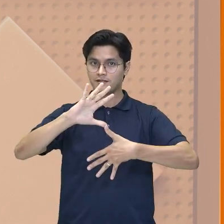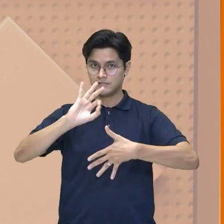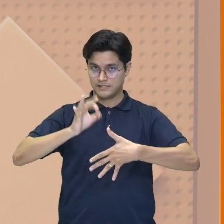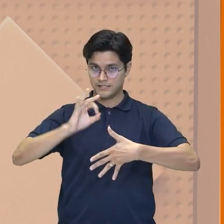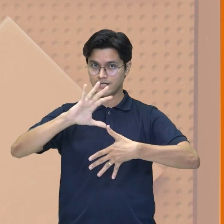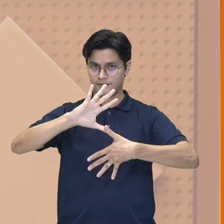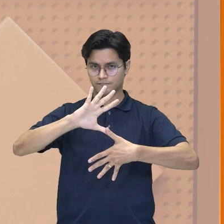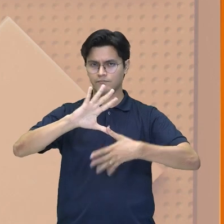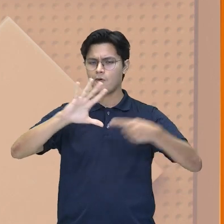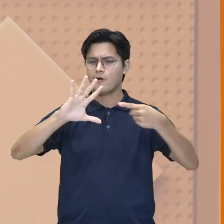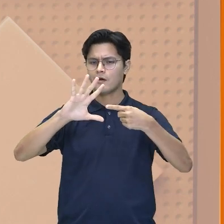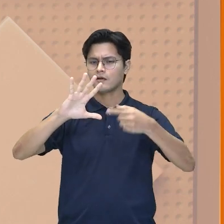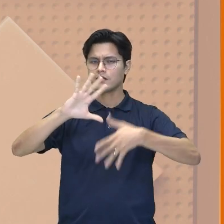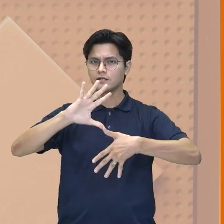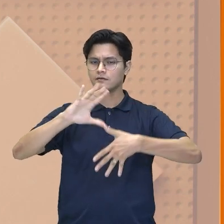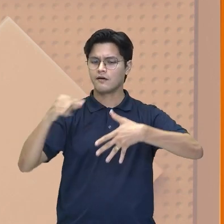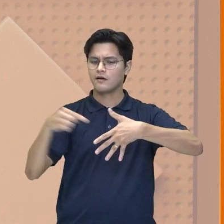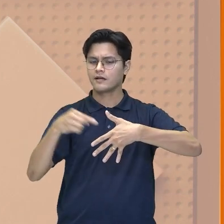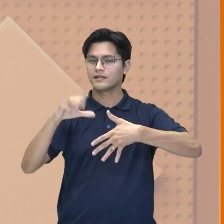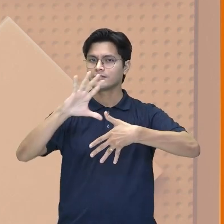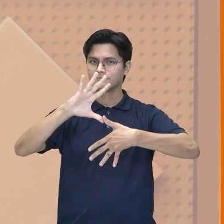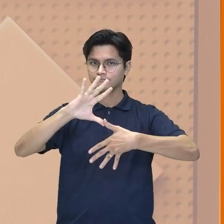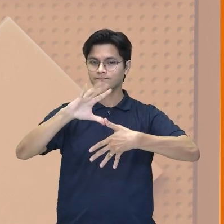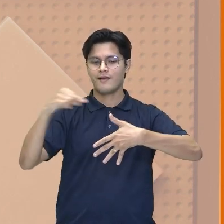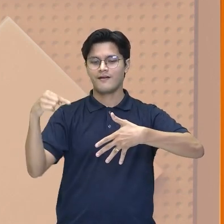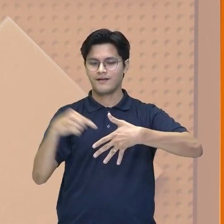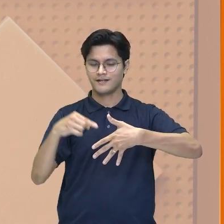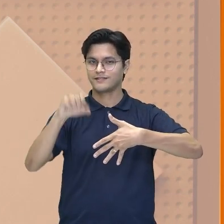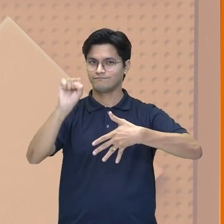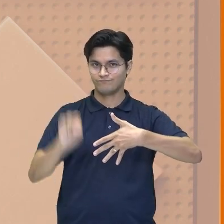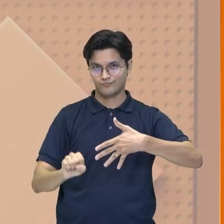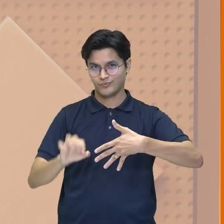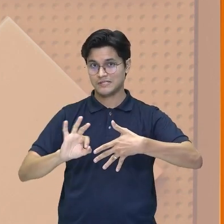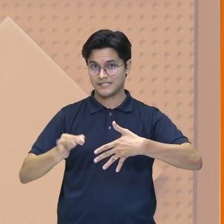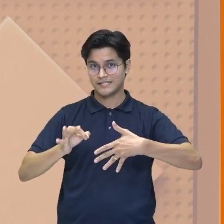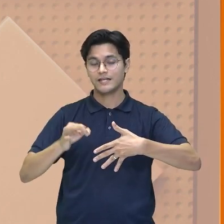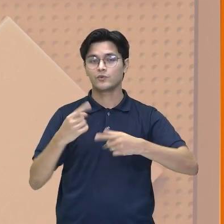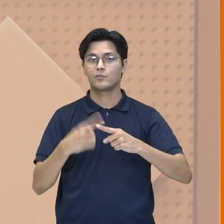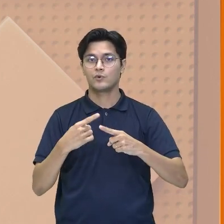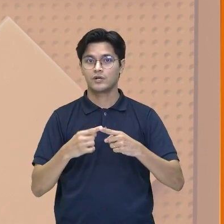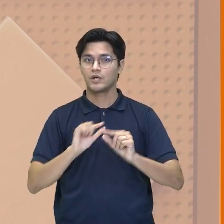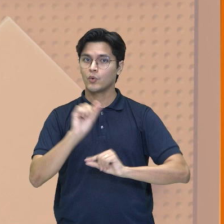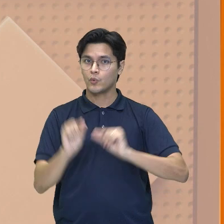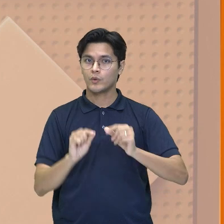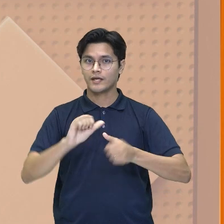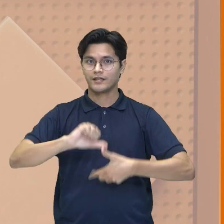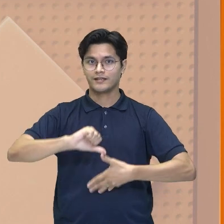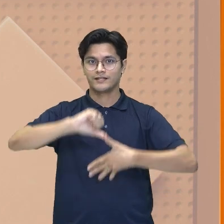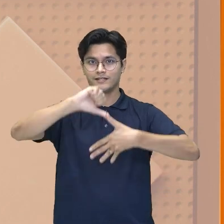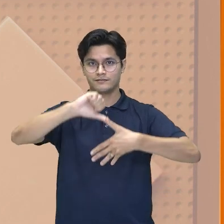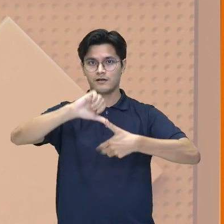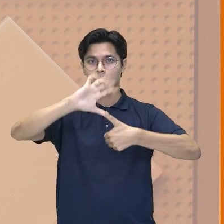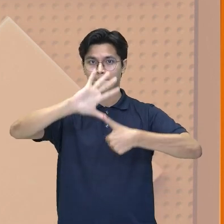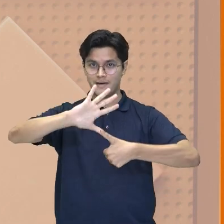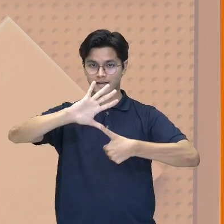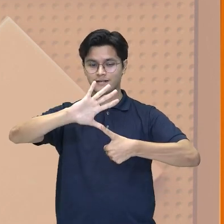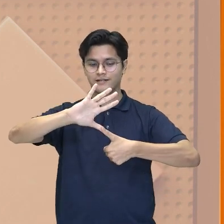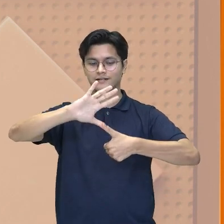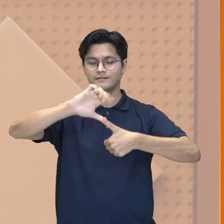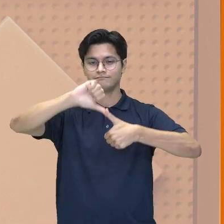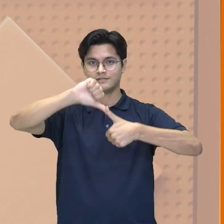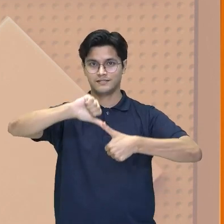está localizado na porção sul da América, pois a América ela está dividida em América do Norte, América